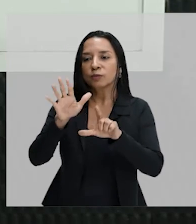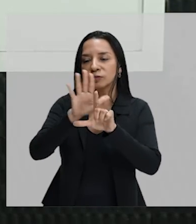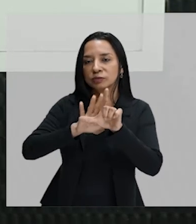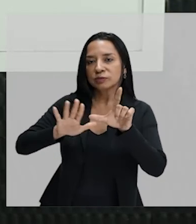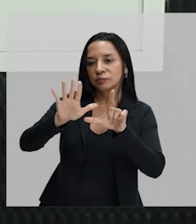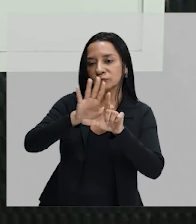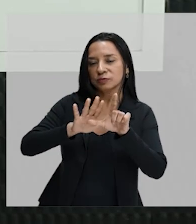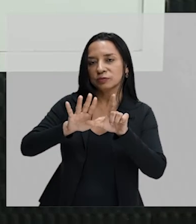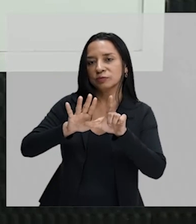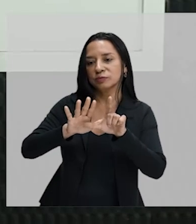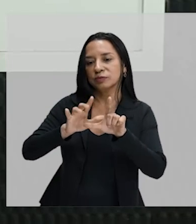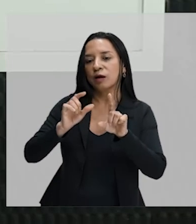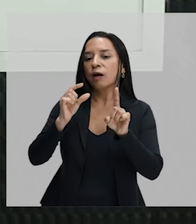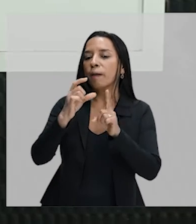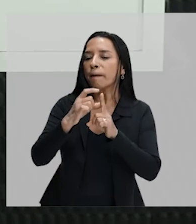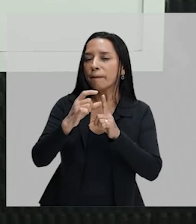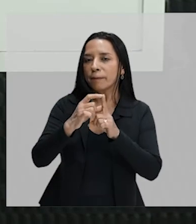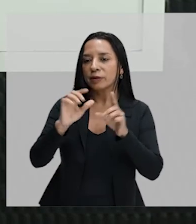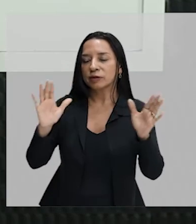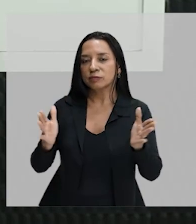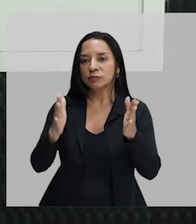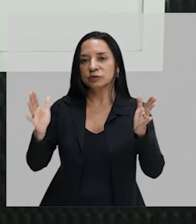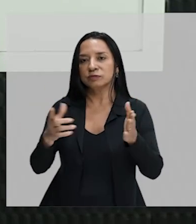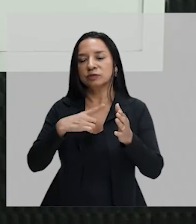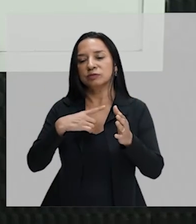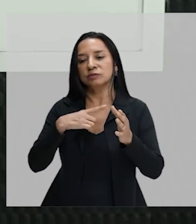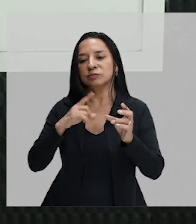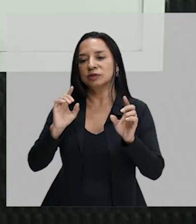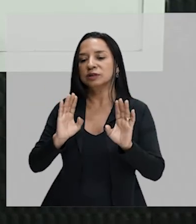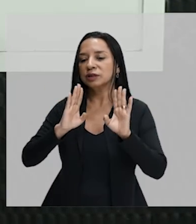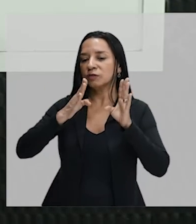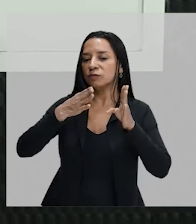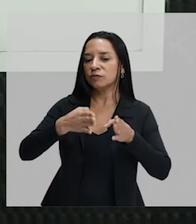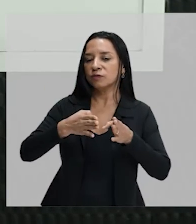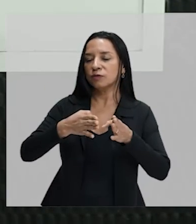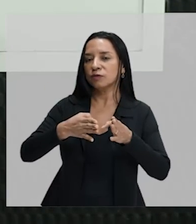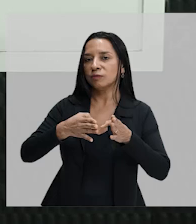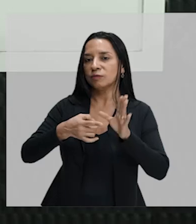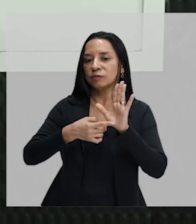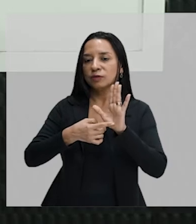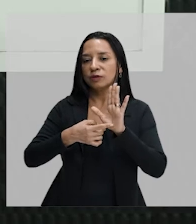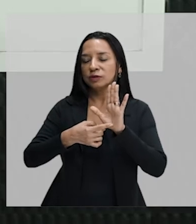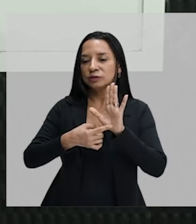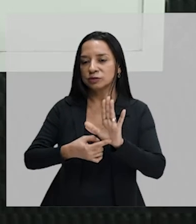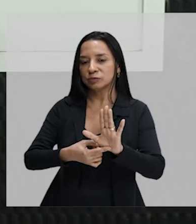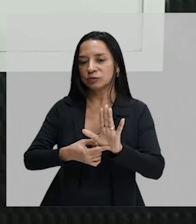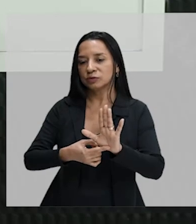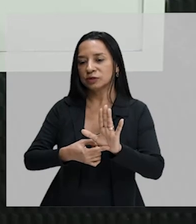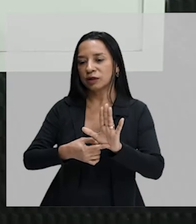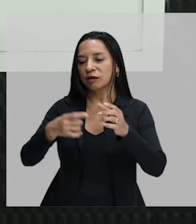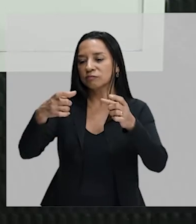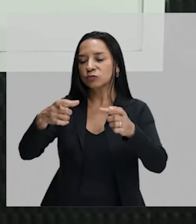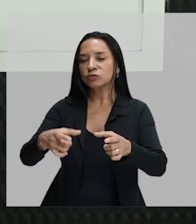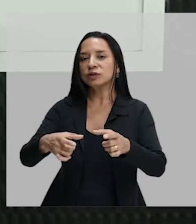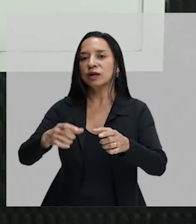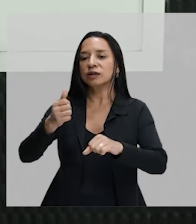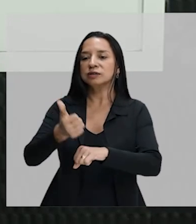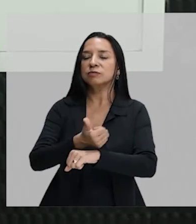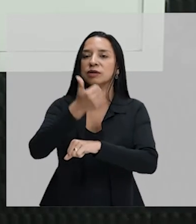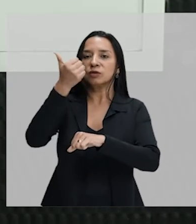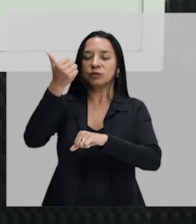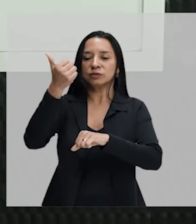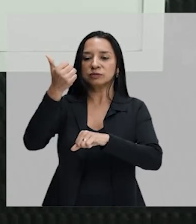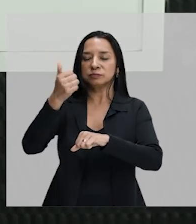palavra motivadora, tá? Que sempre tem intenção, a intenção é levar vocês a lugares melhores, a uma